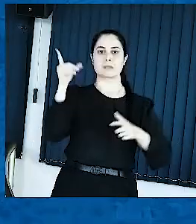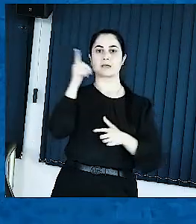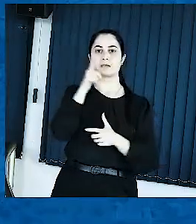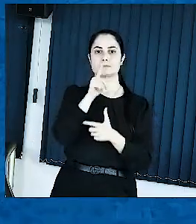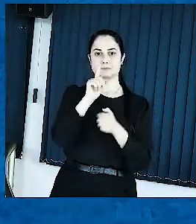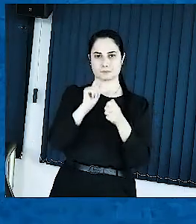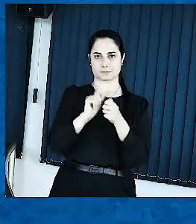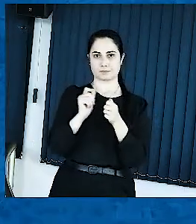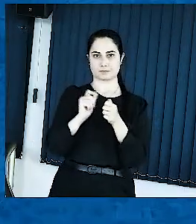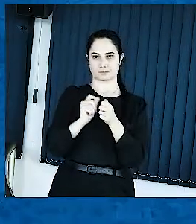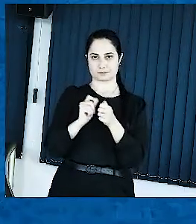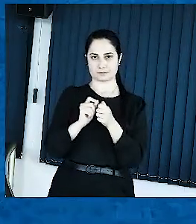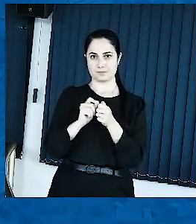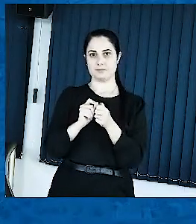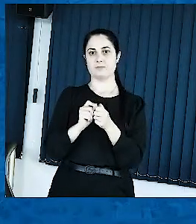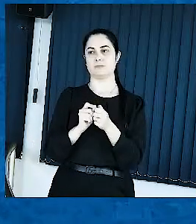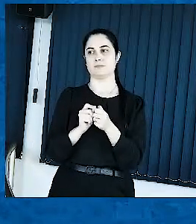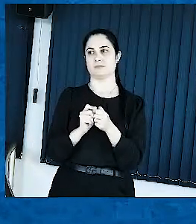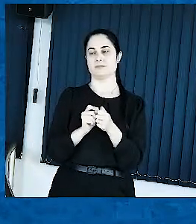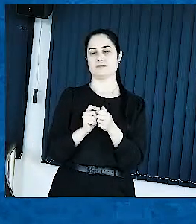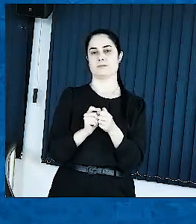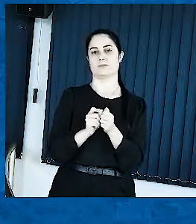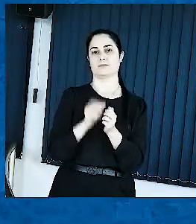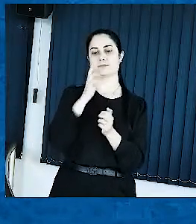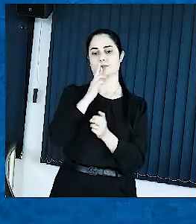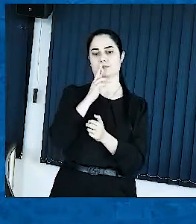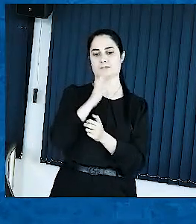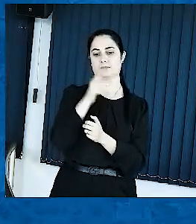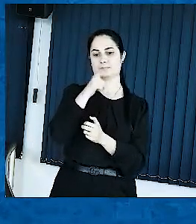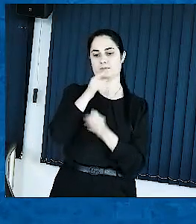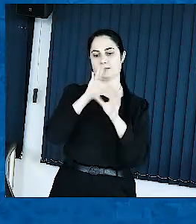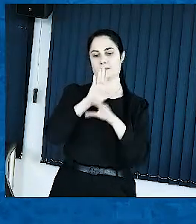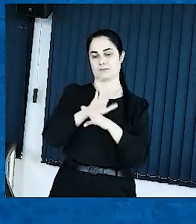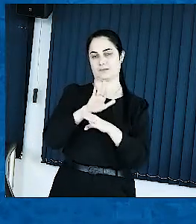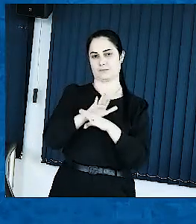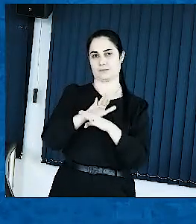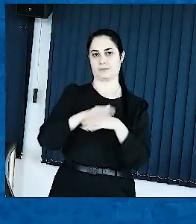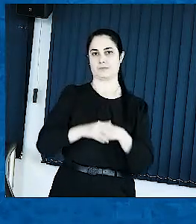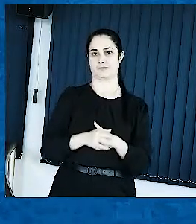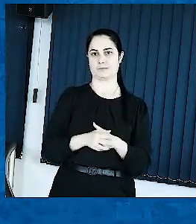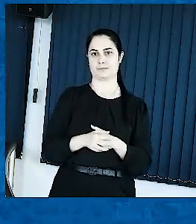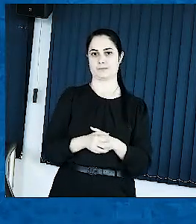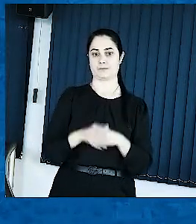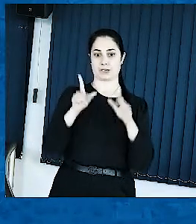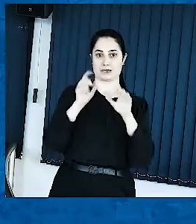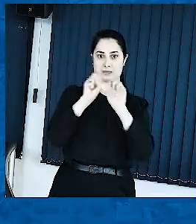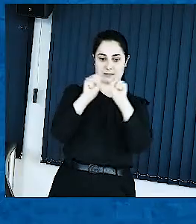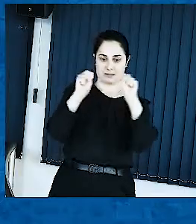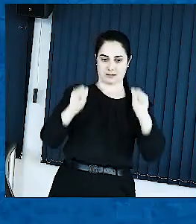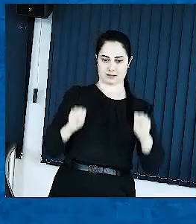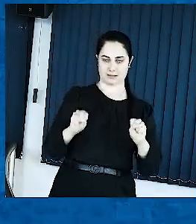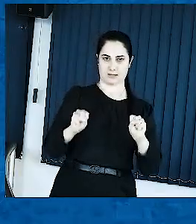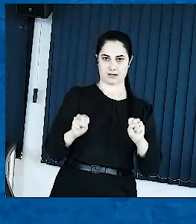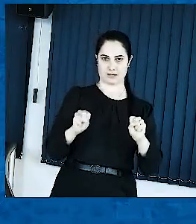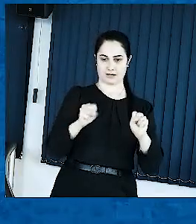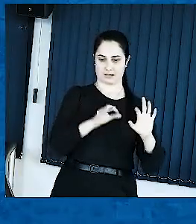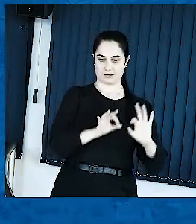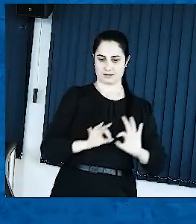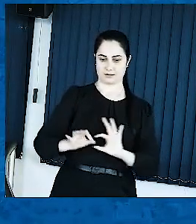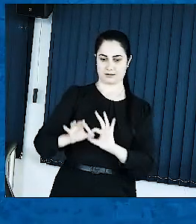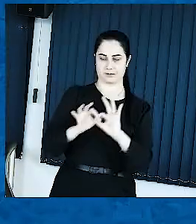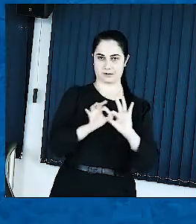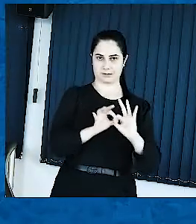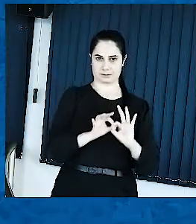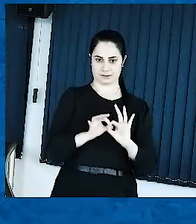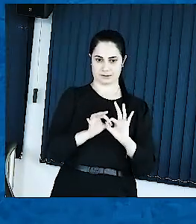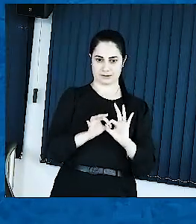consiga fazer algo que realmente dê resultado. Quando o sistema se organiza em torno da criança e não